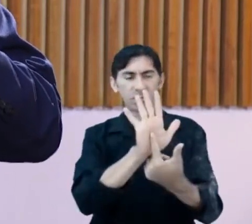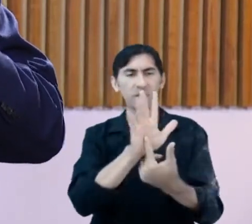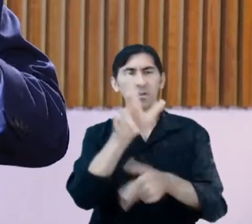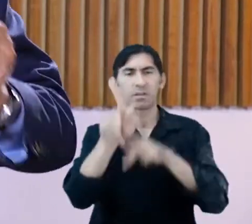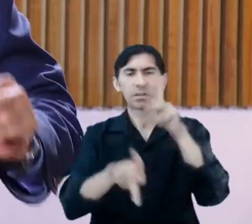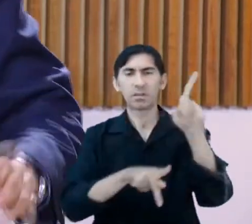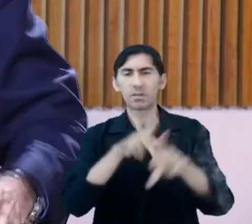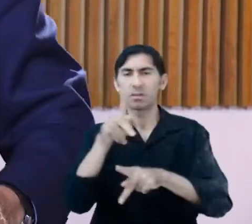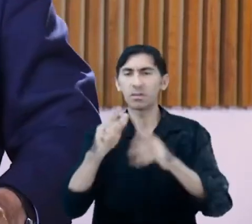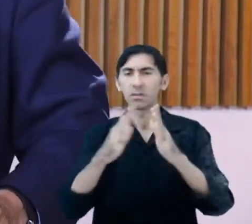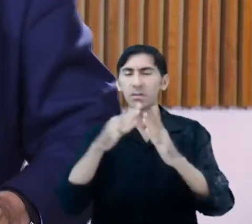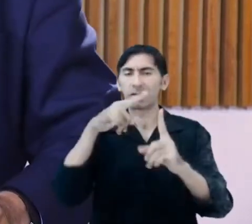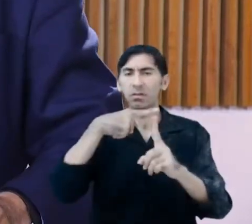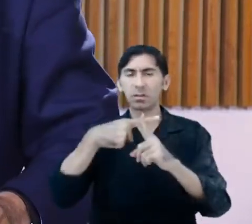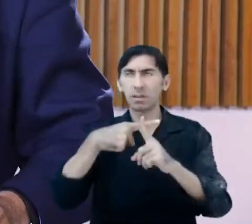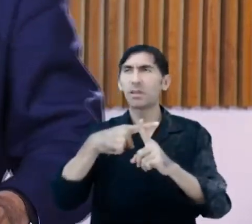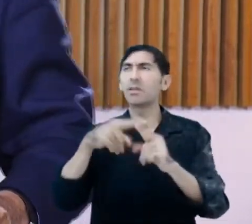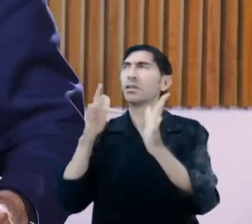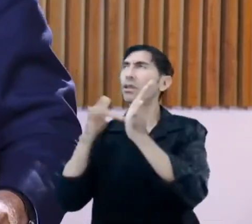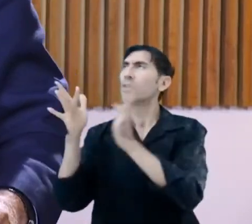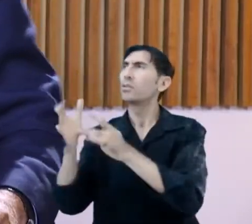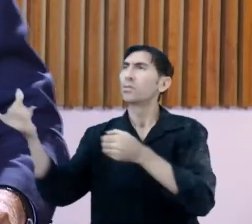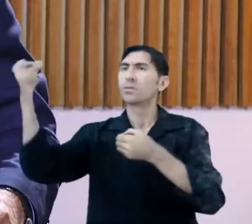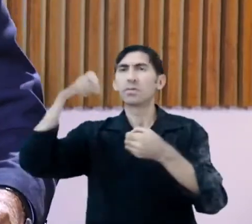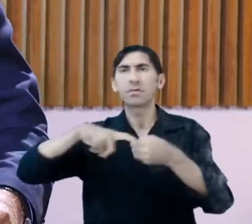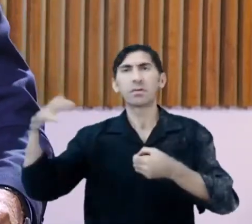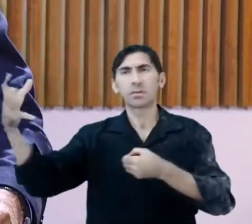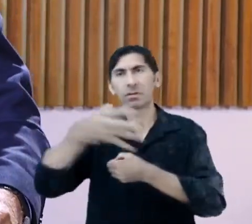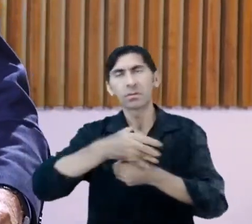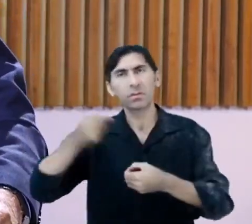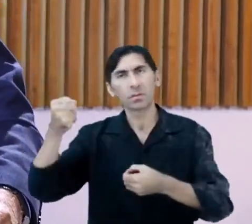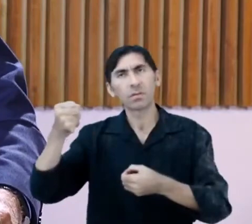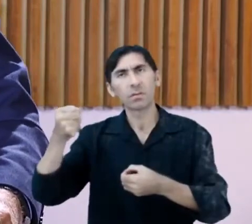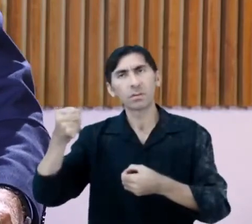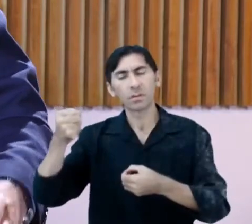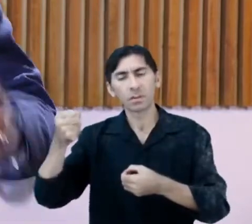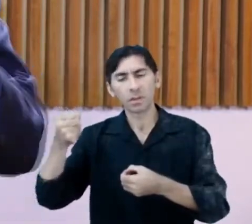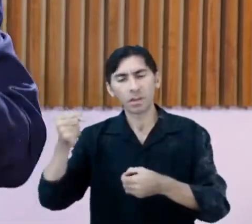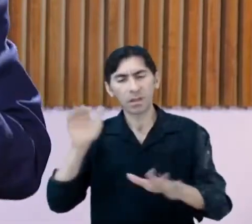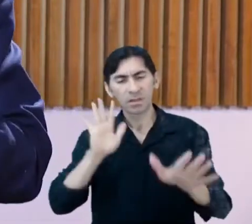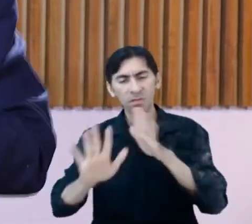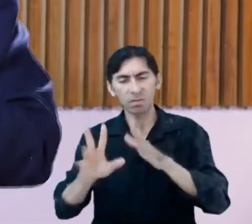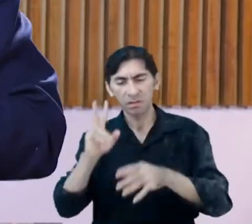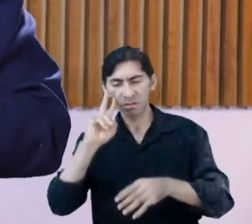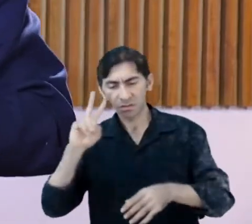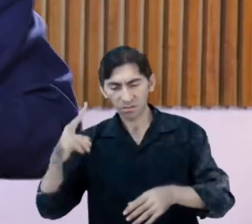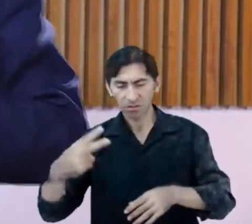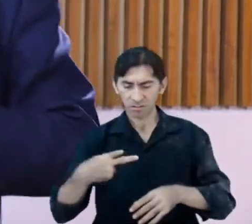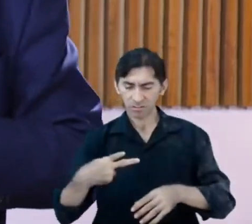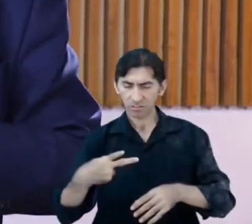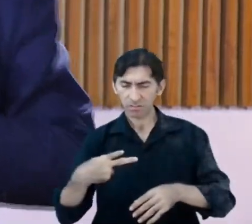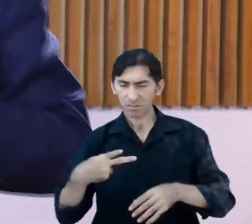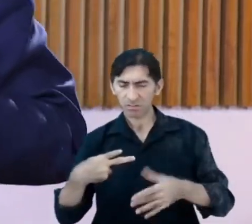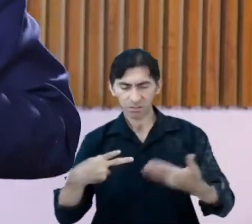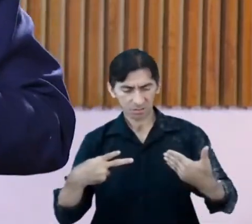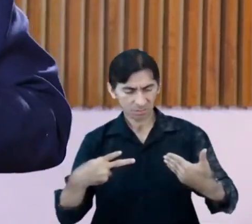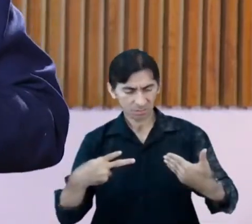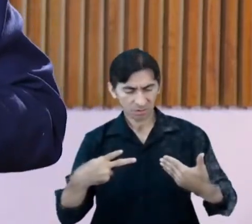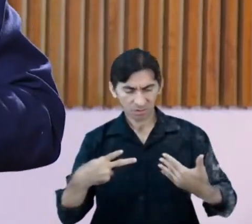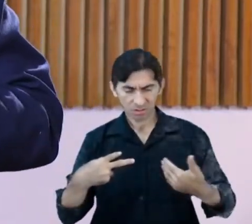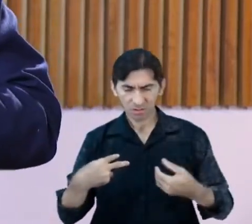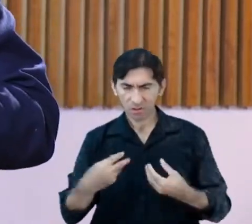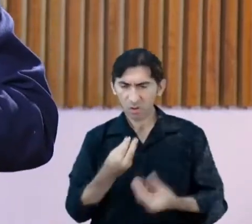então virá para reclamá-lo como seus. E a gente é tentado a olhar para nós mesmos, né? Eu comecei a olhar para mim. Quando que eu